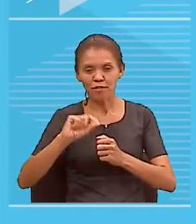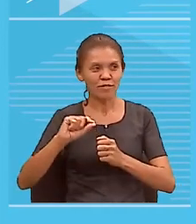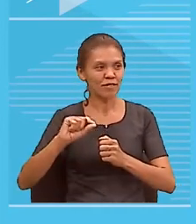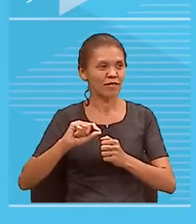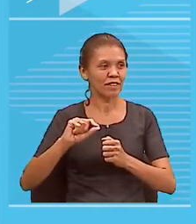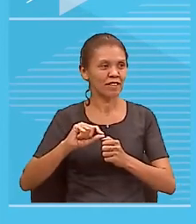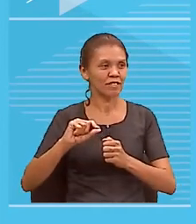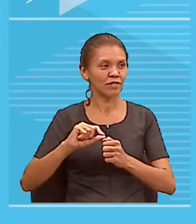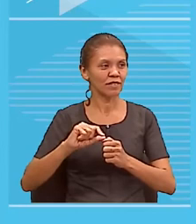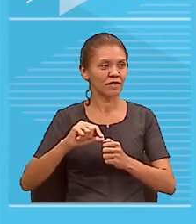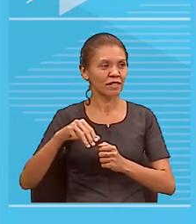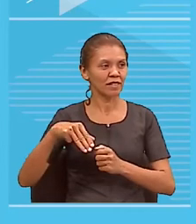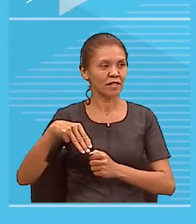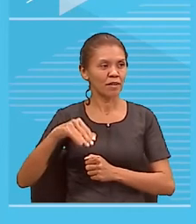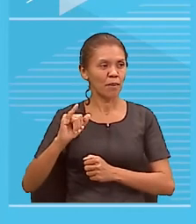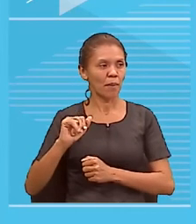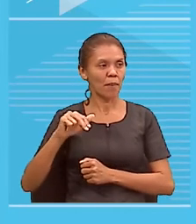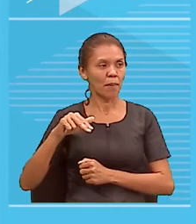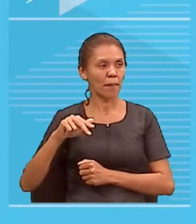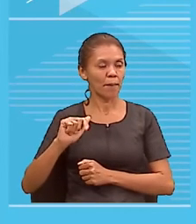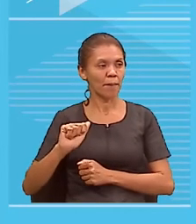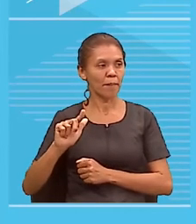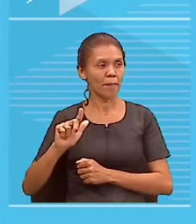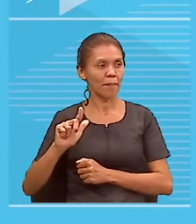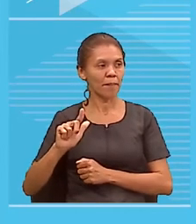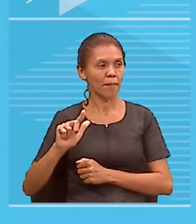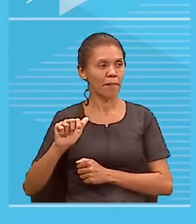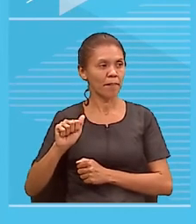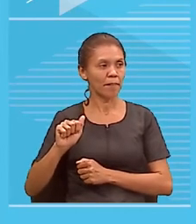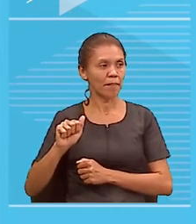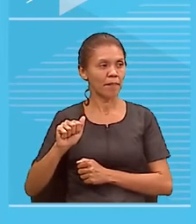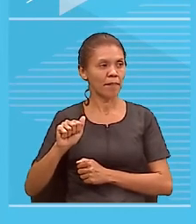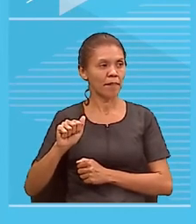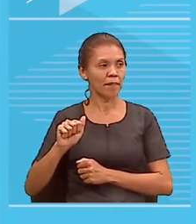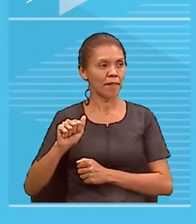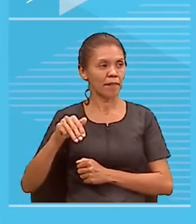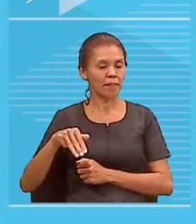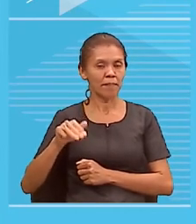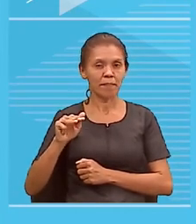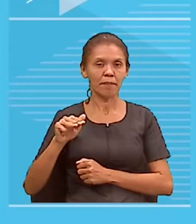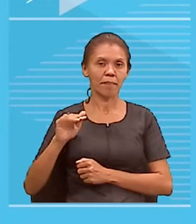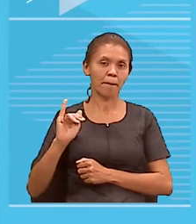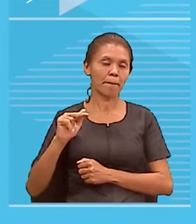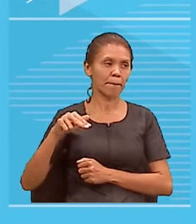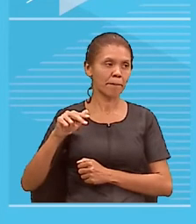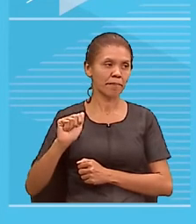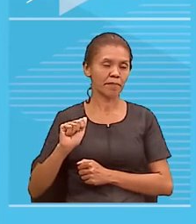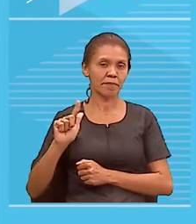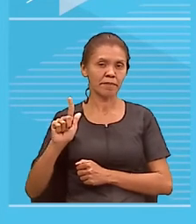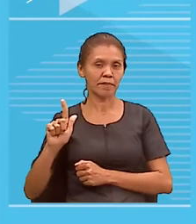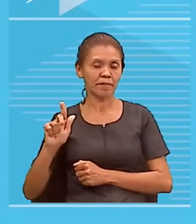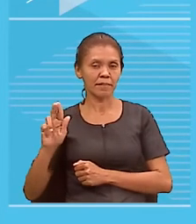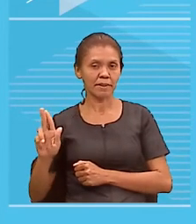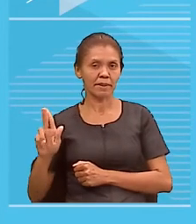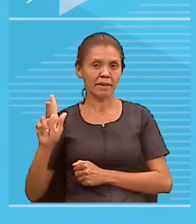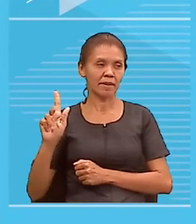Raquel tem o nome Zinho é mas é dia de amido de milho também também é bom para proteger tem criança que tem